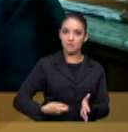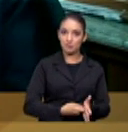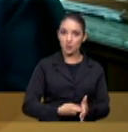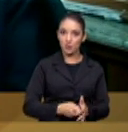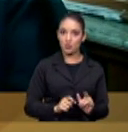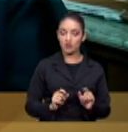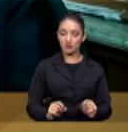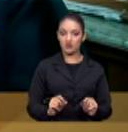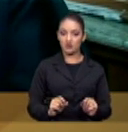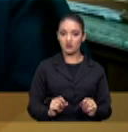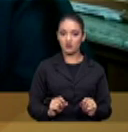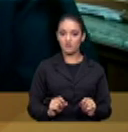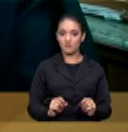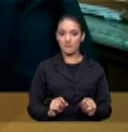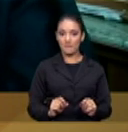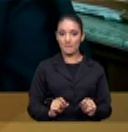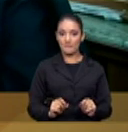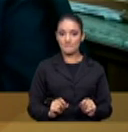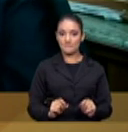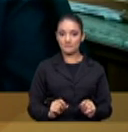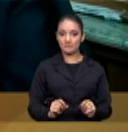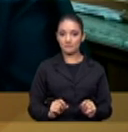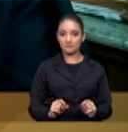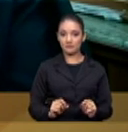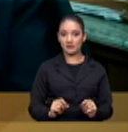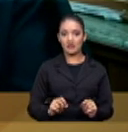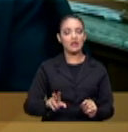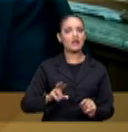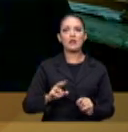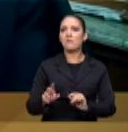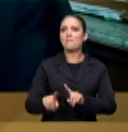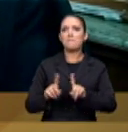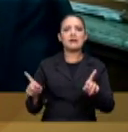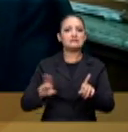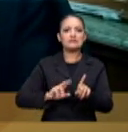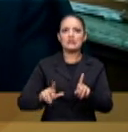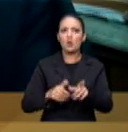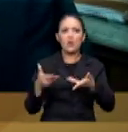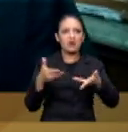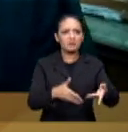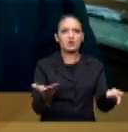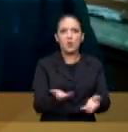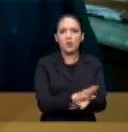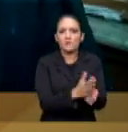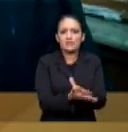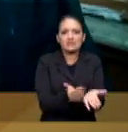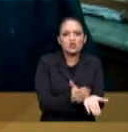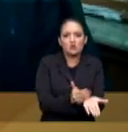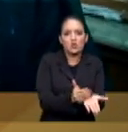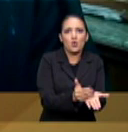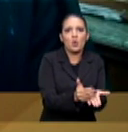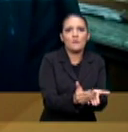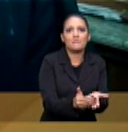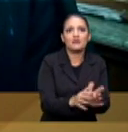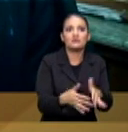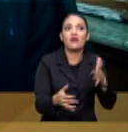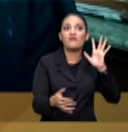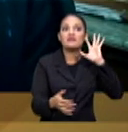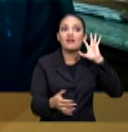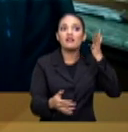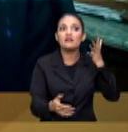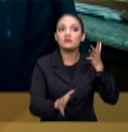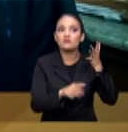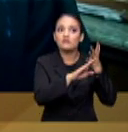rescisória não por ter sido parte no processo de conhecimento que desagou na decisão